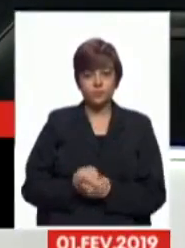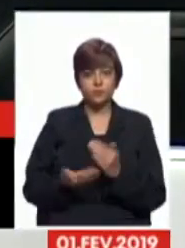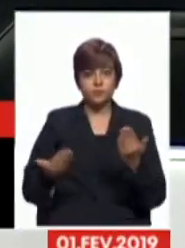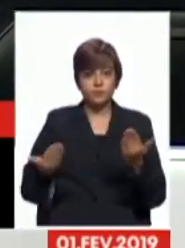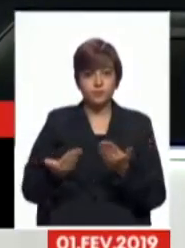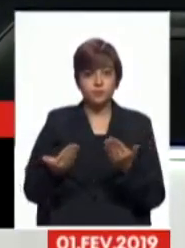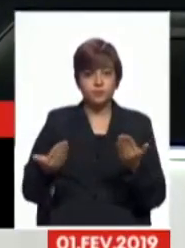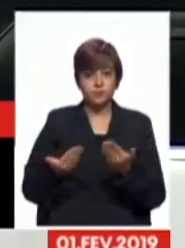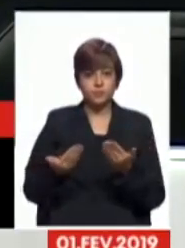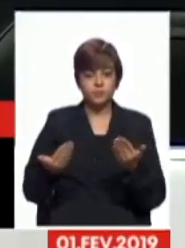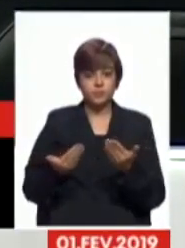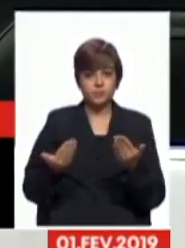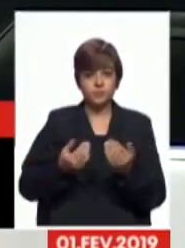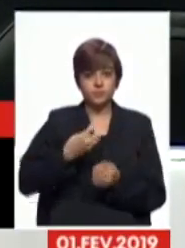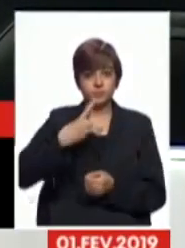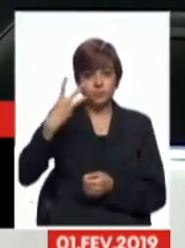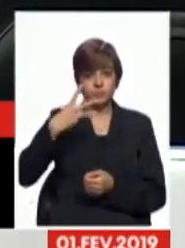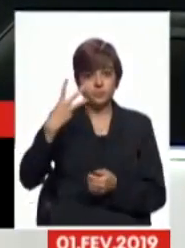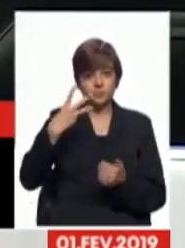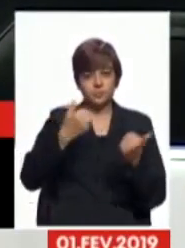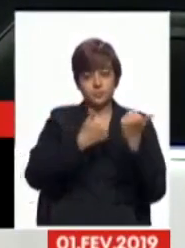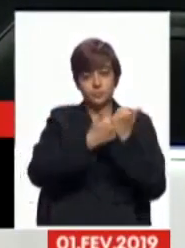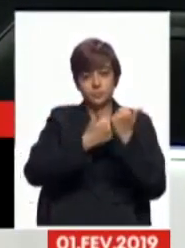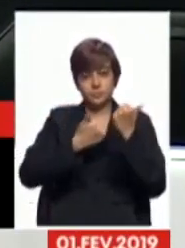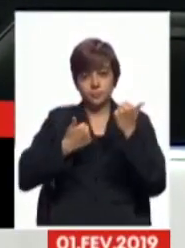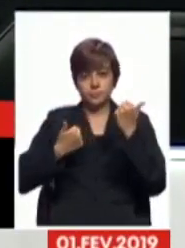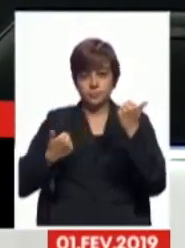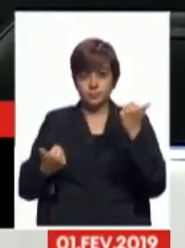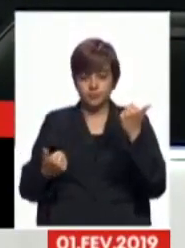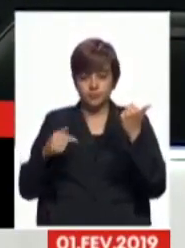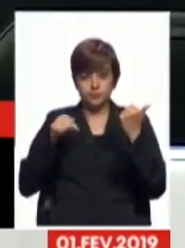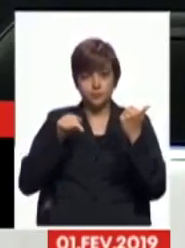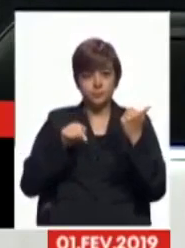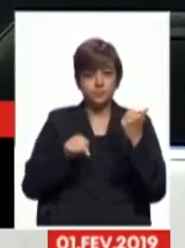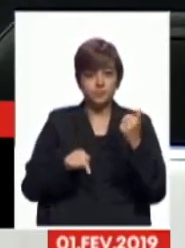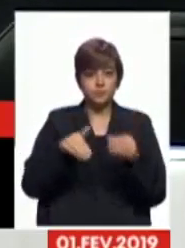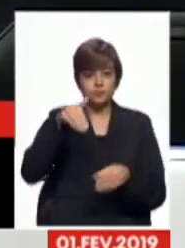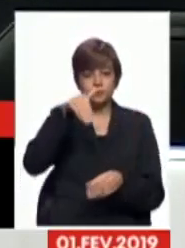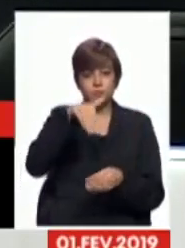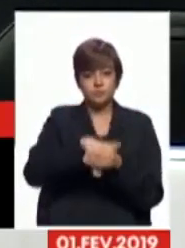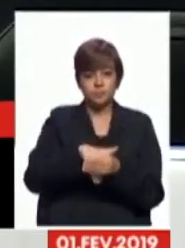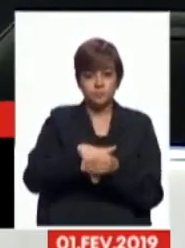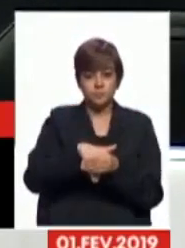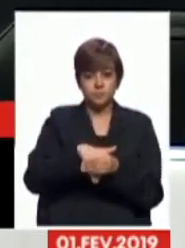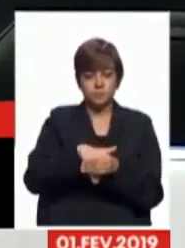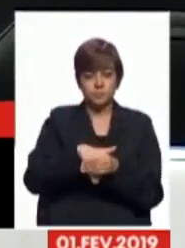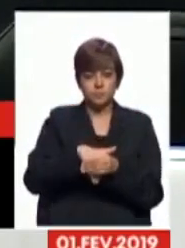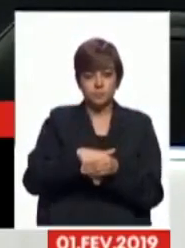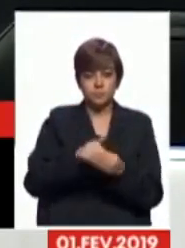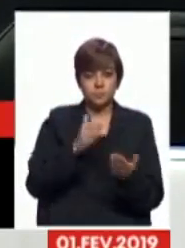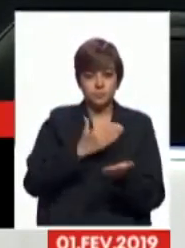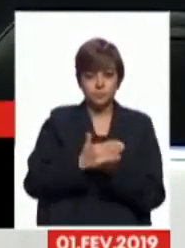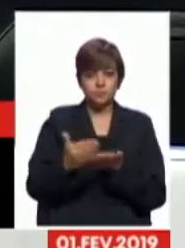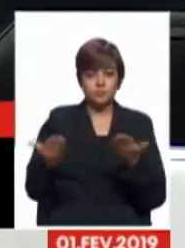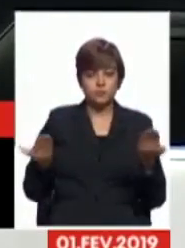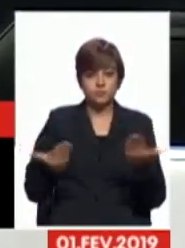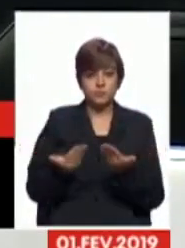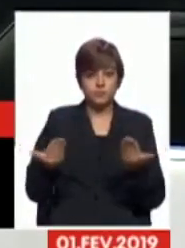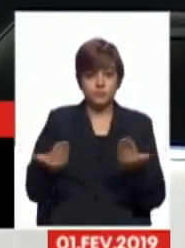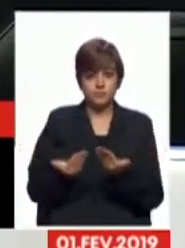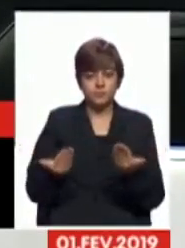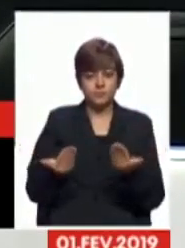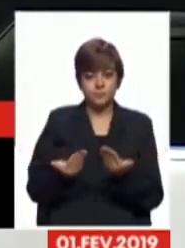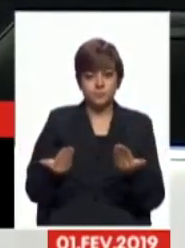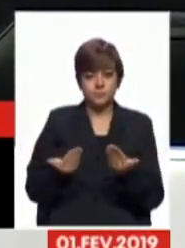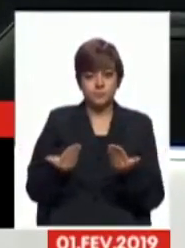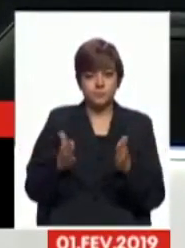Candidato ao cargo de terceiro vice-presidente da Assembleia Legislativa à votação. A presidência vai dar início ao processo e,